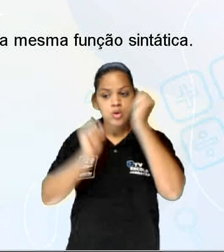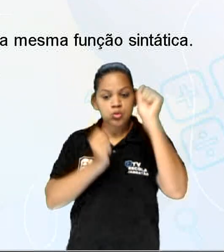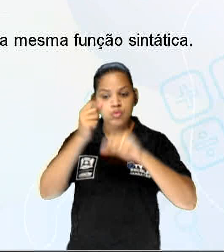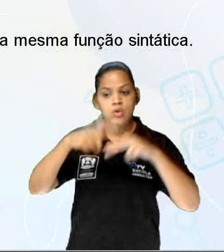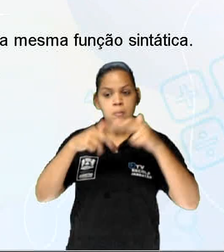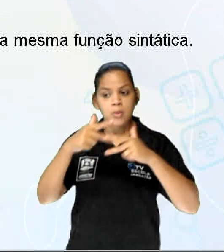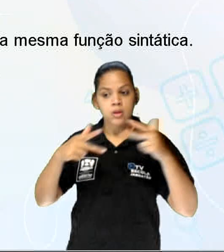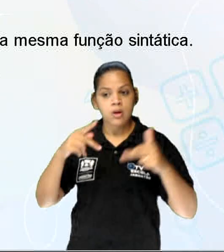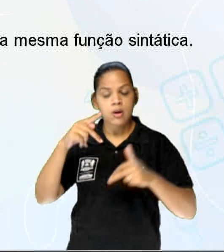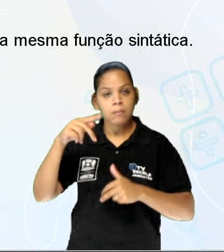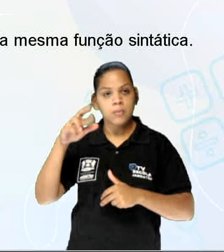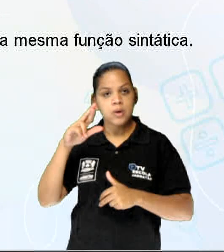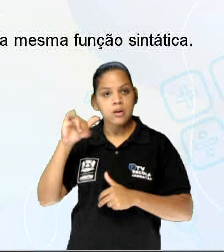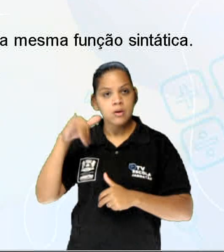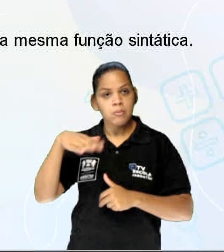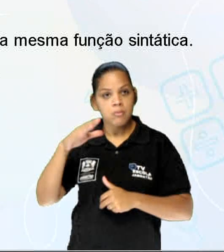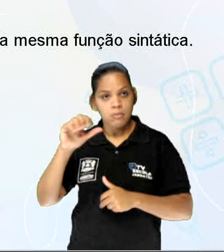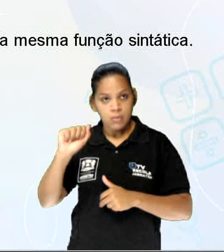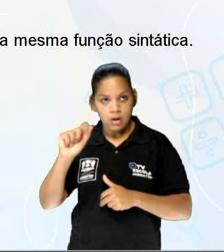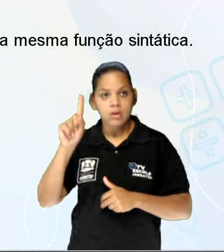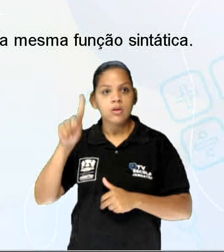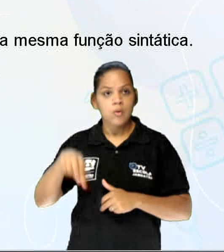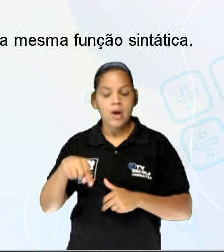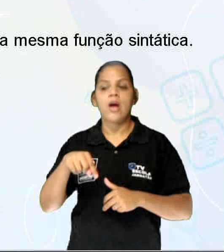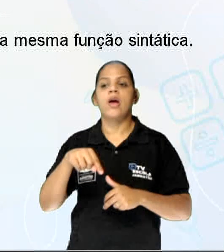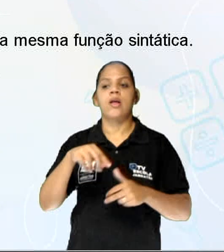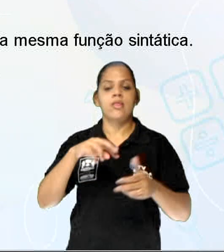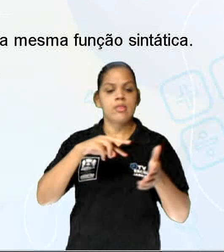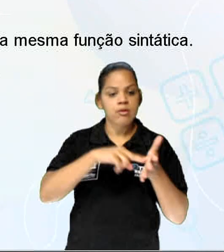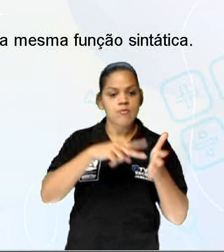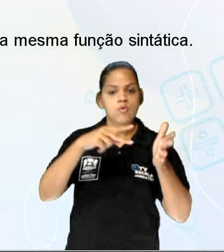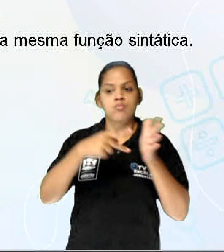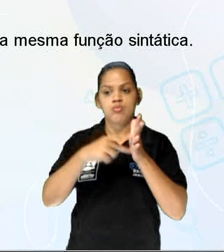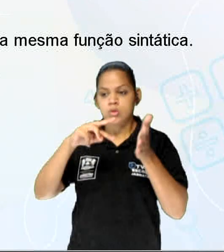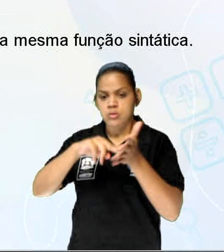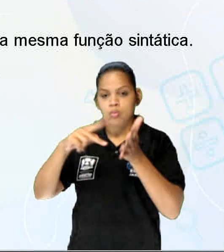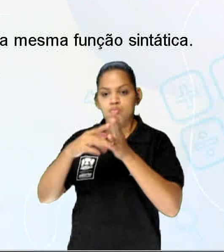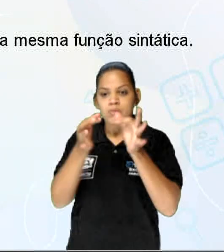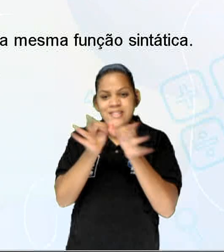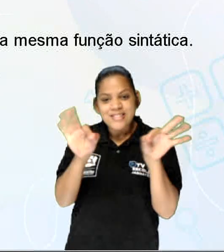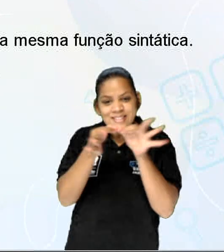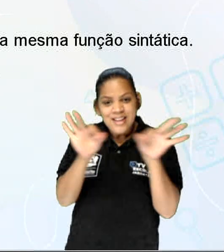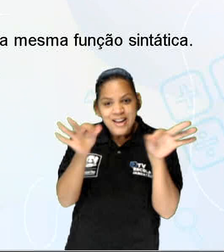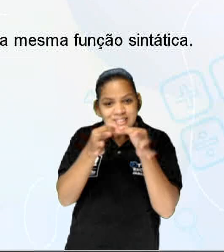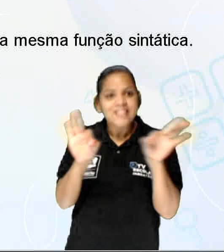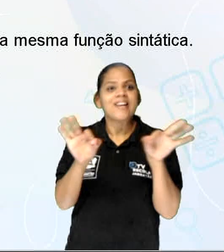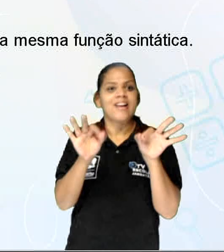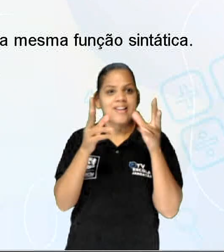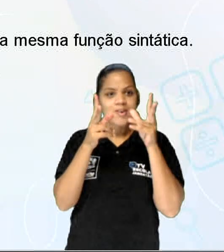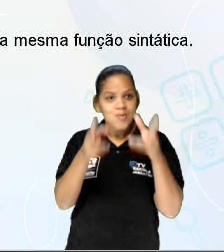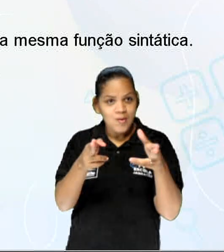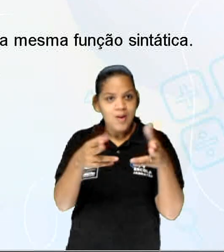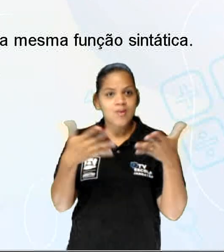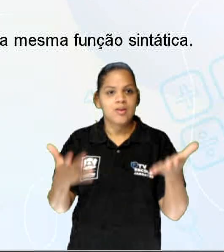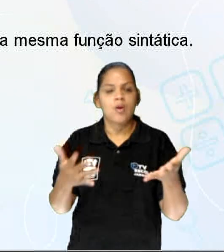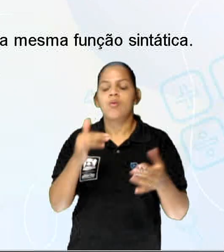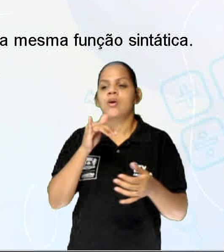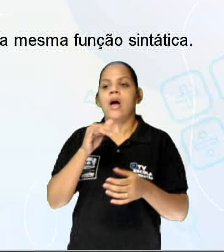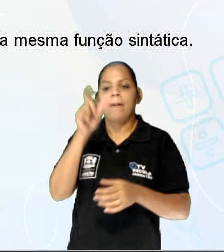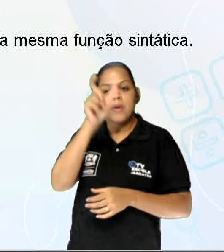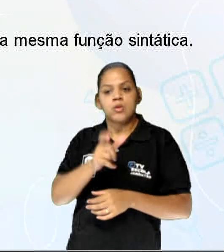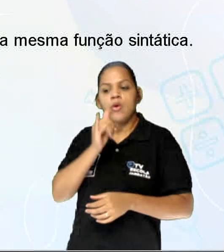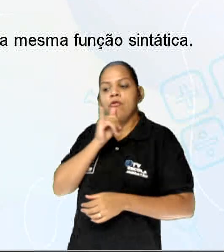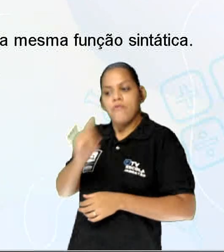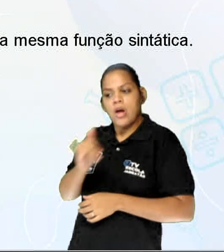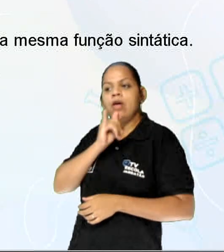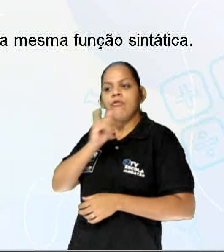matéria-prima. Termos de mesma função sintática. O verbo em questão é falar. Quem fala, fala algo. Neste